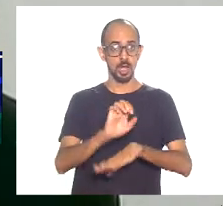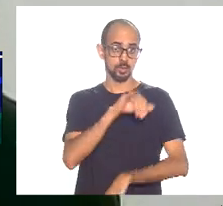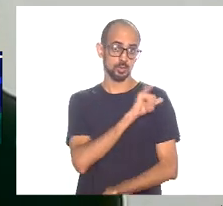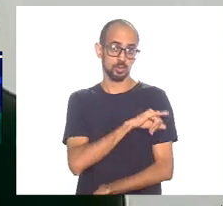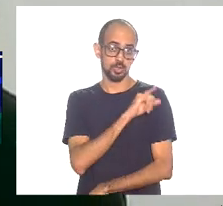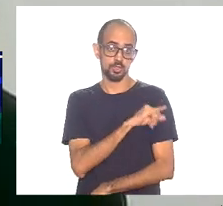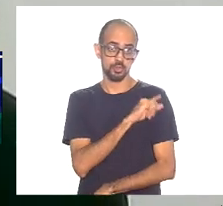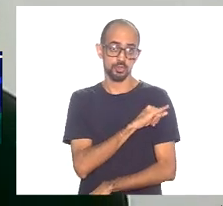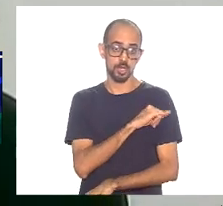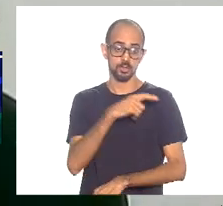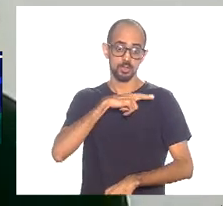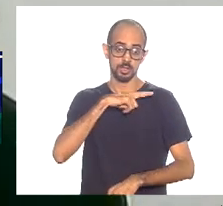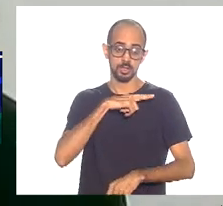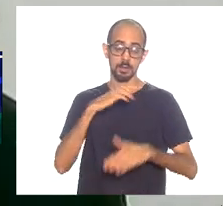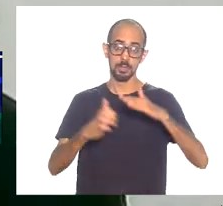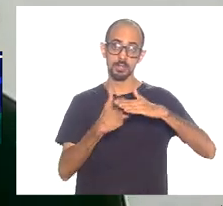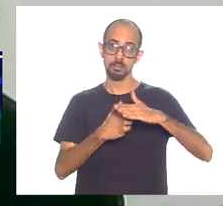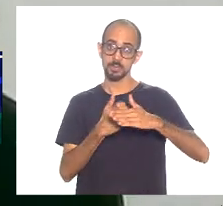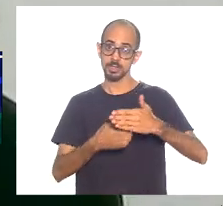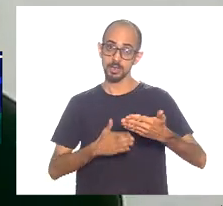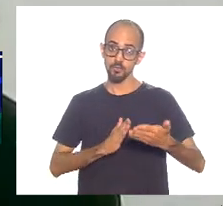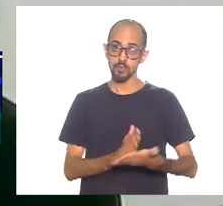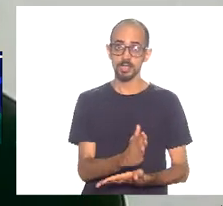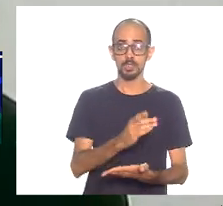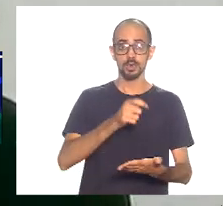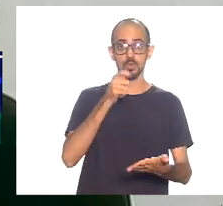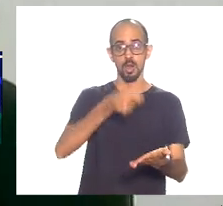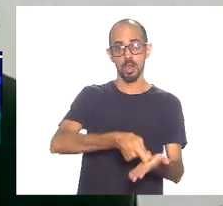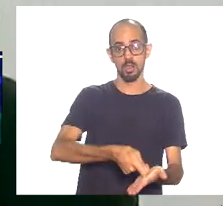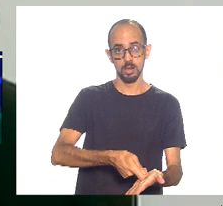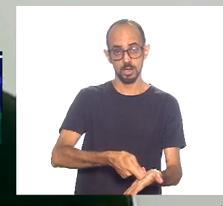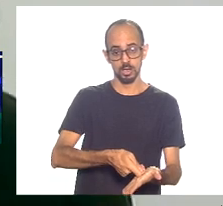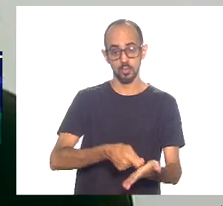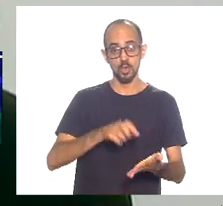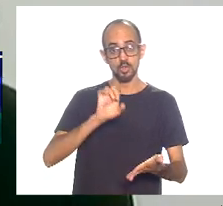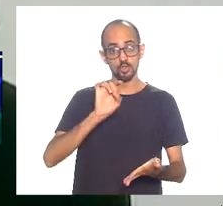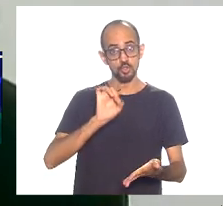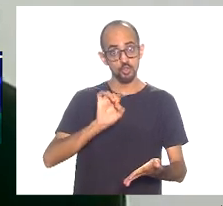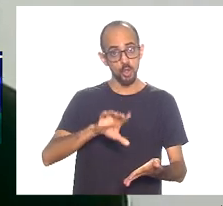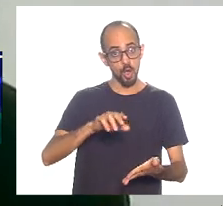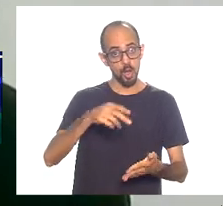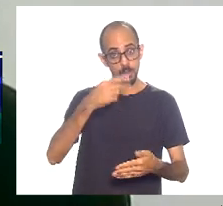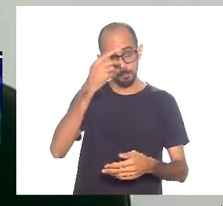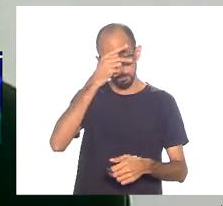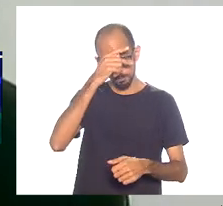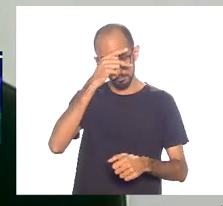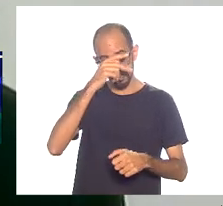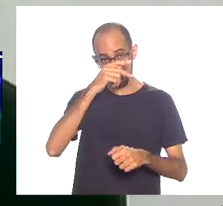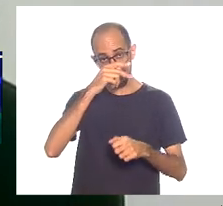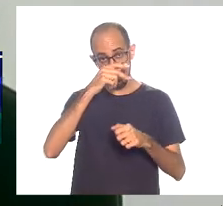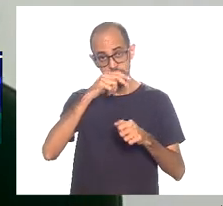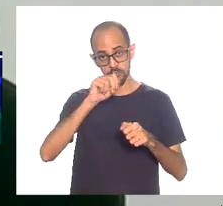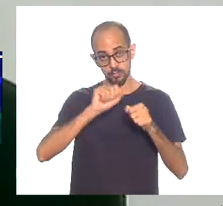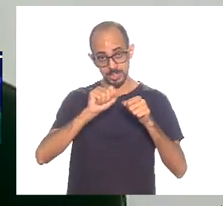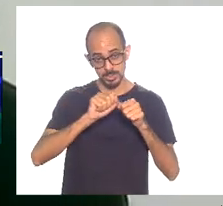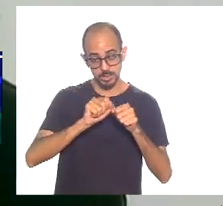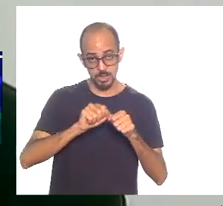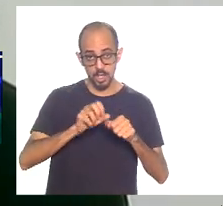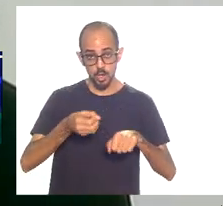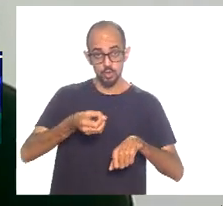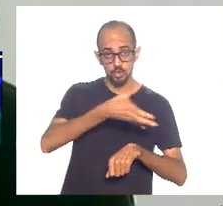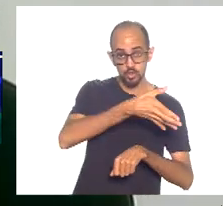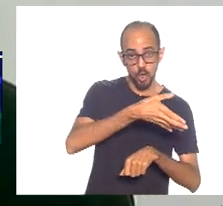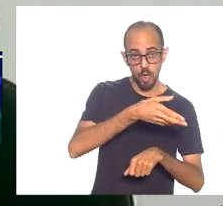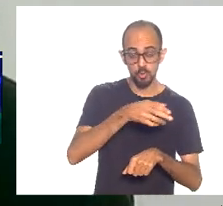fechadas empresa ou consórcio estabelecido ou que veste aparecer no estado do Rio de Janeiro somente para implementar em novos projetos de mineração